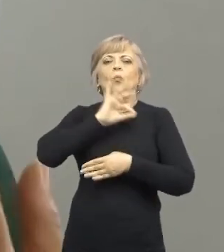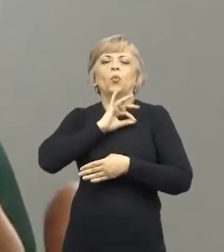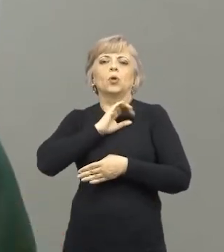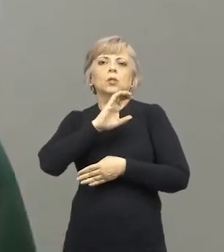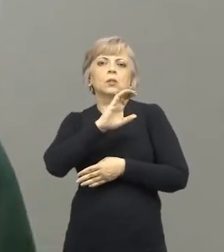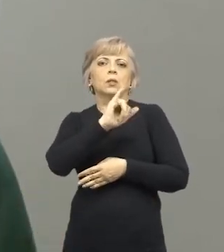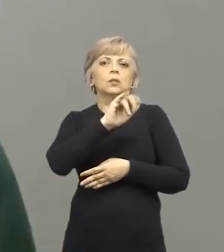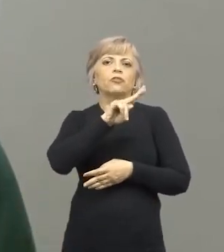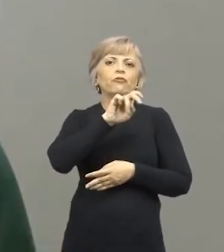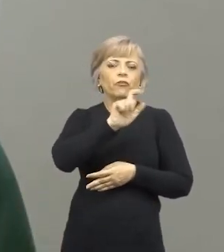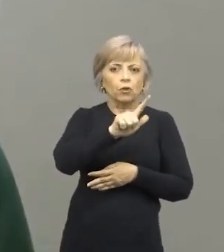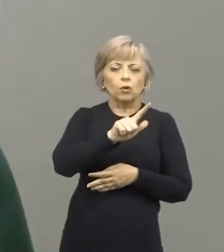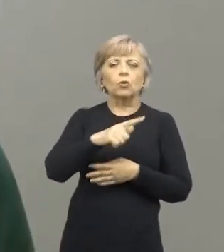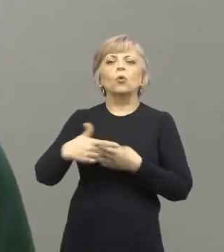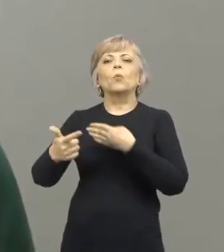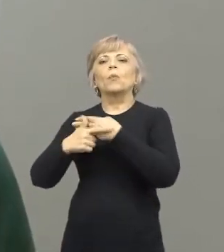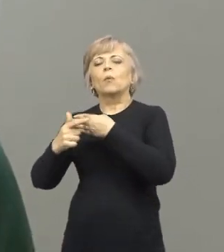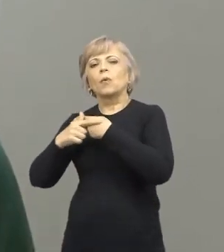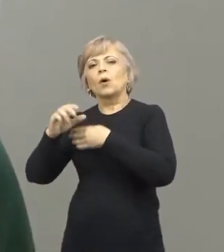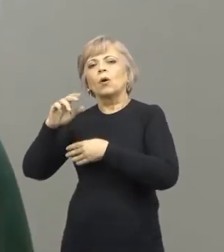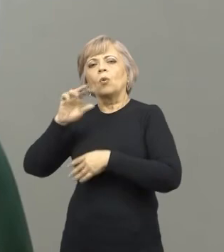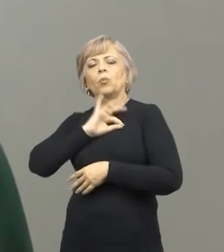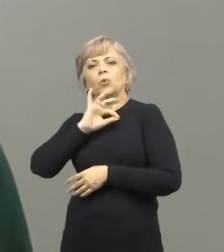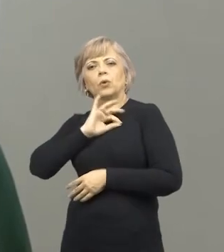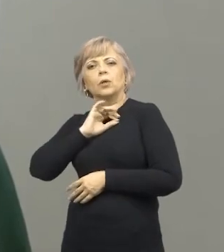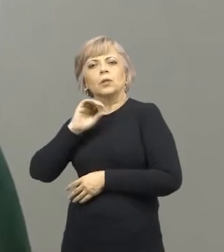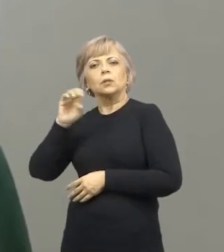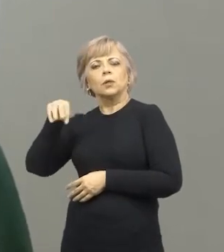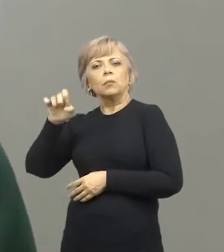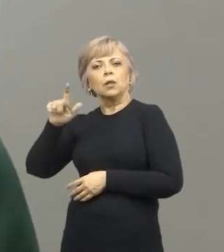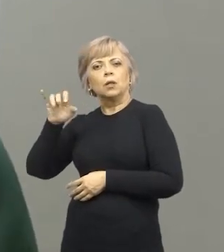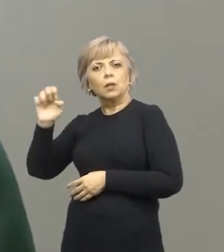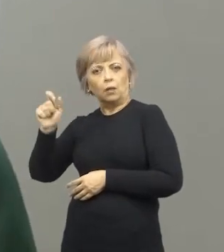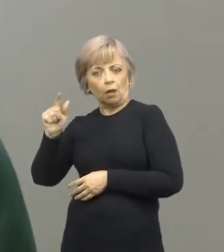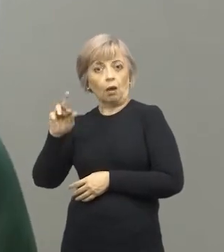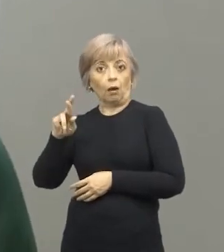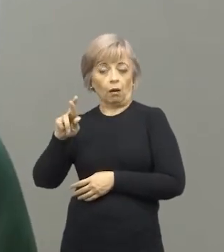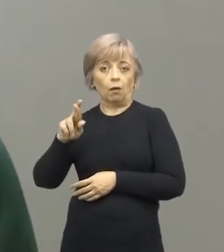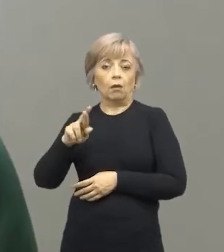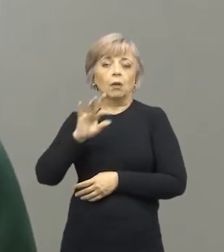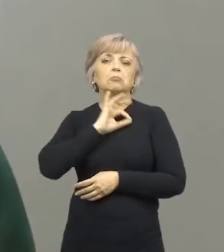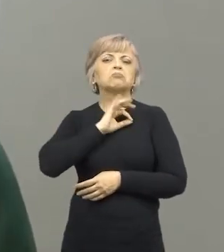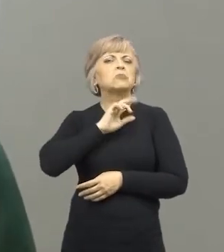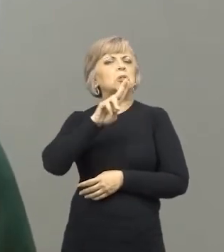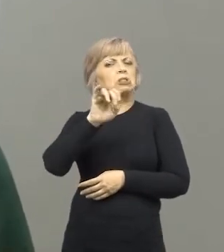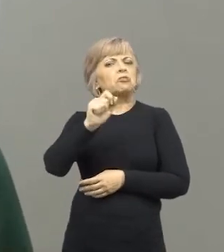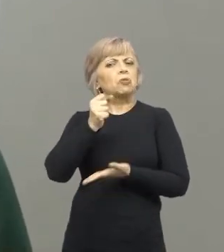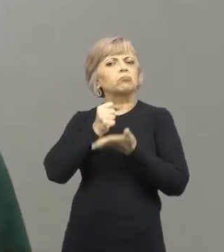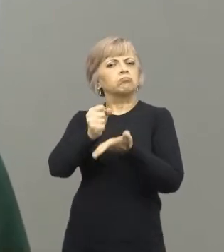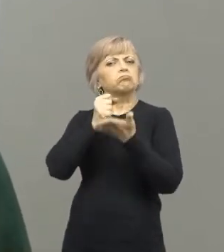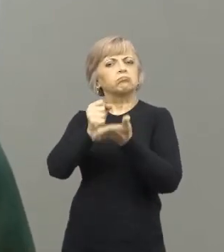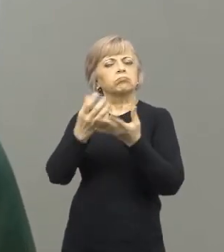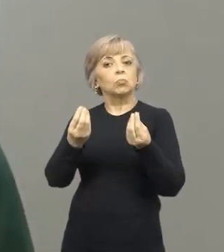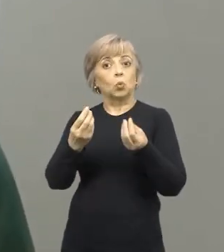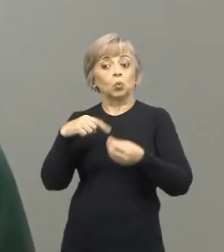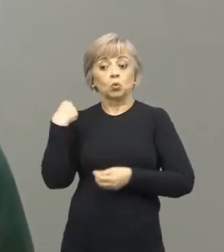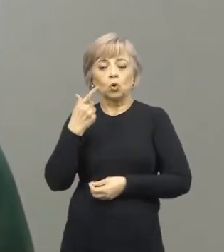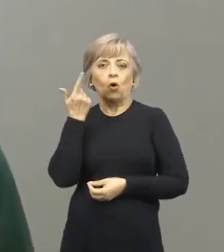polícia civil também foi muito colaborativa e nós conseguimos dar um grande passo para